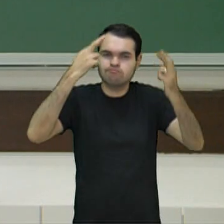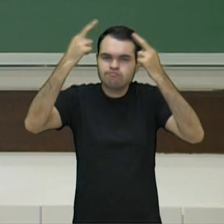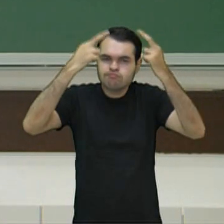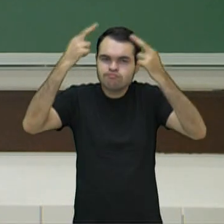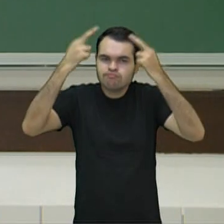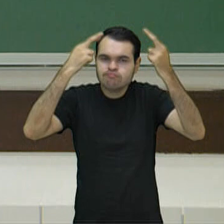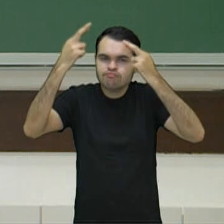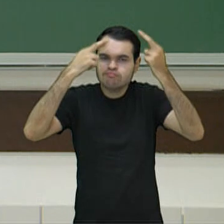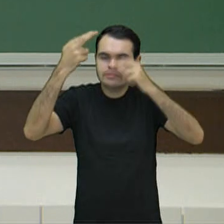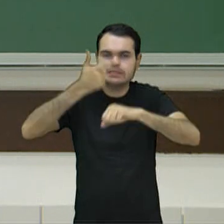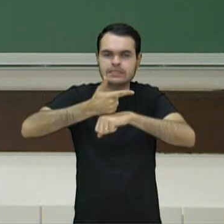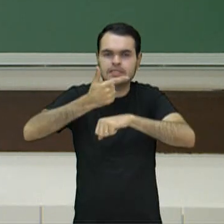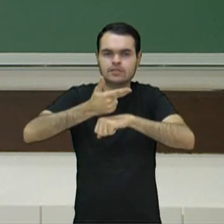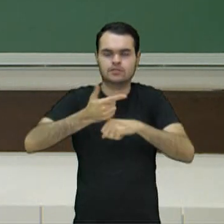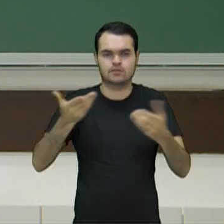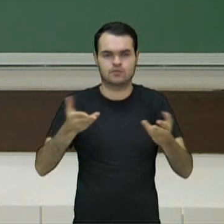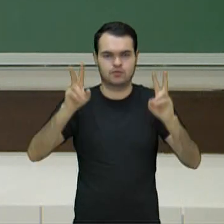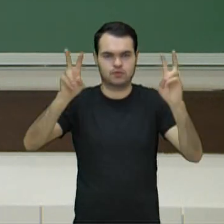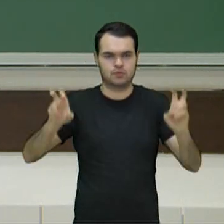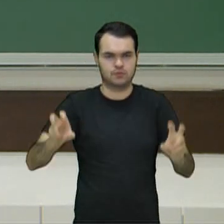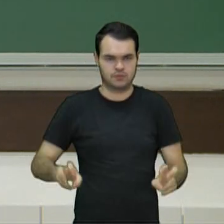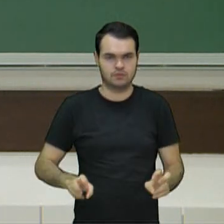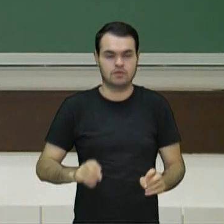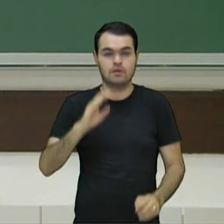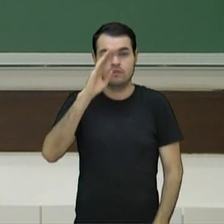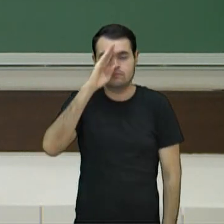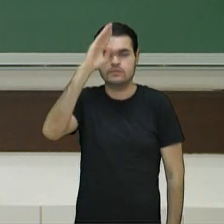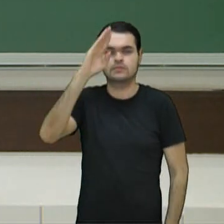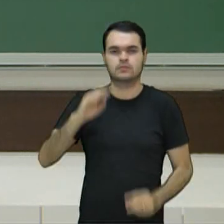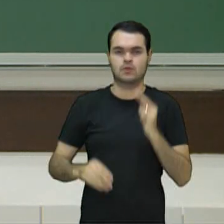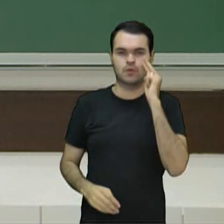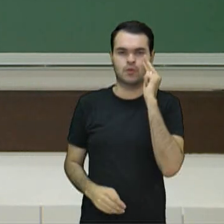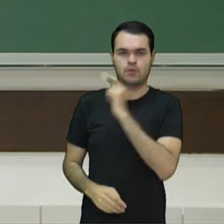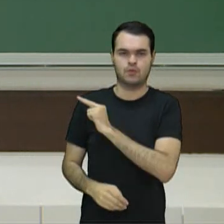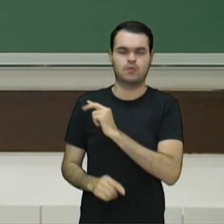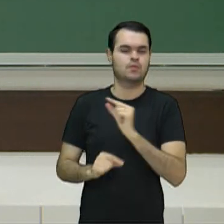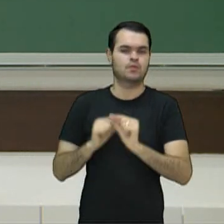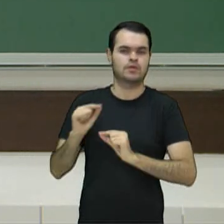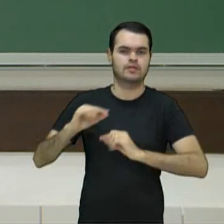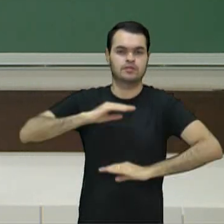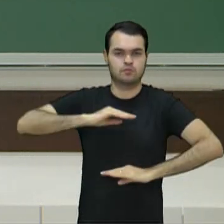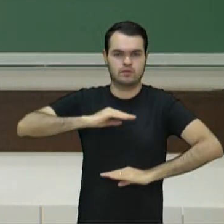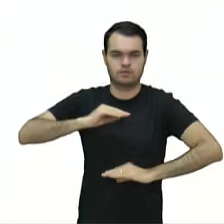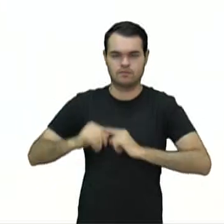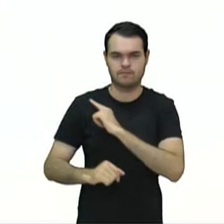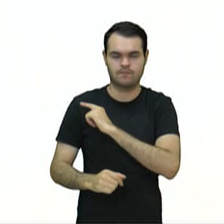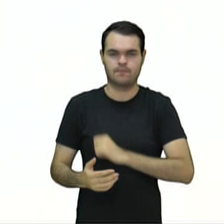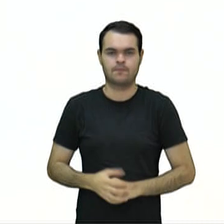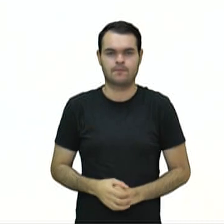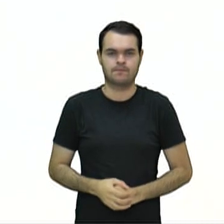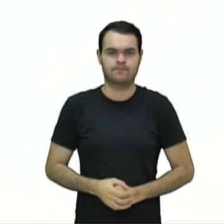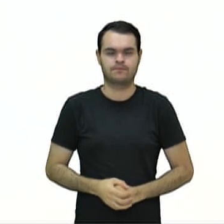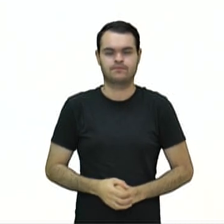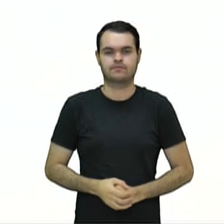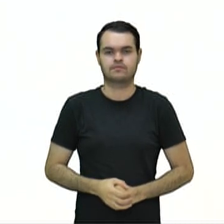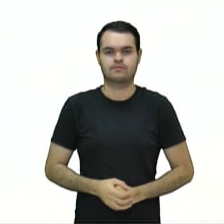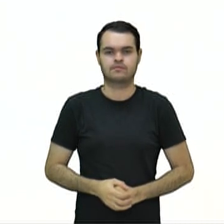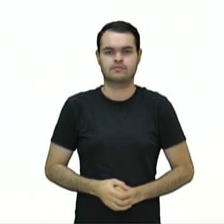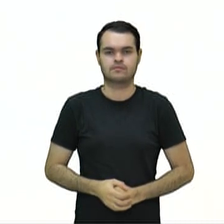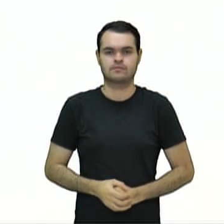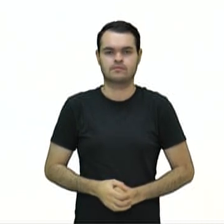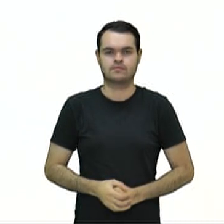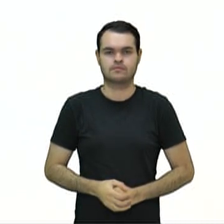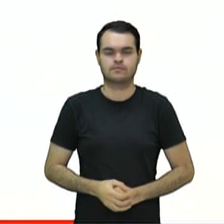assuntos. Primeiro de tudo, eu quero que vocês observem a seguinte situação. Let's describe this hero with